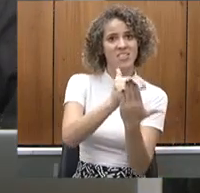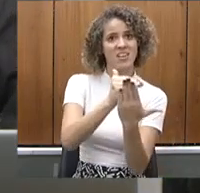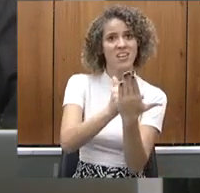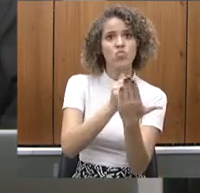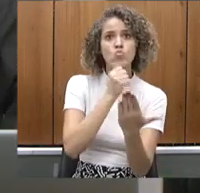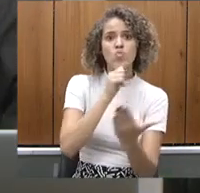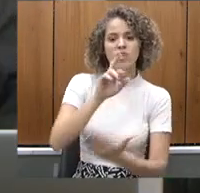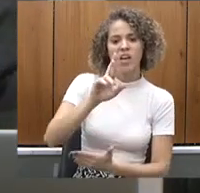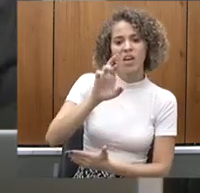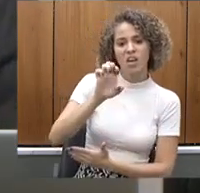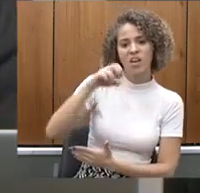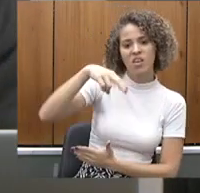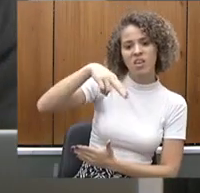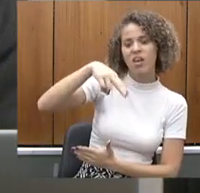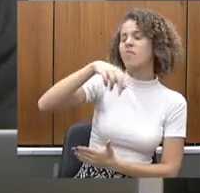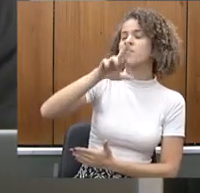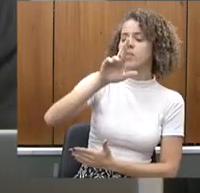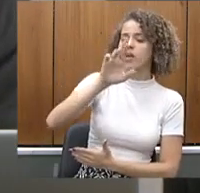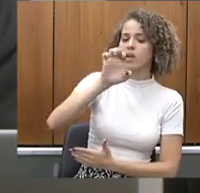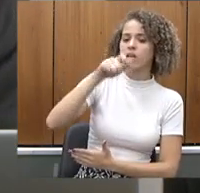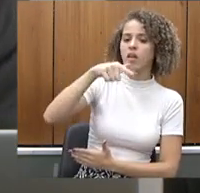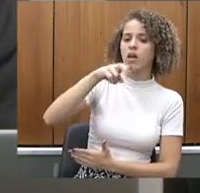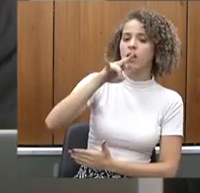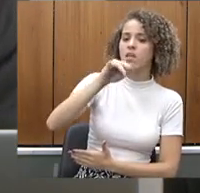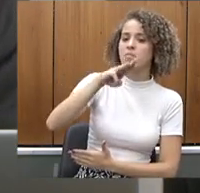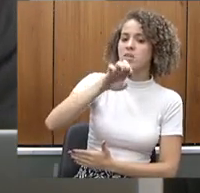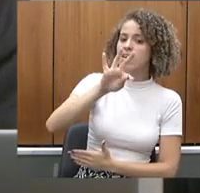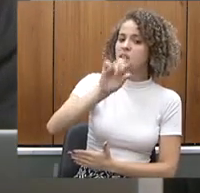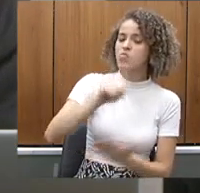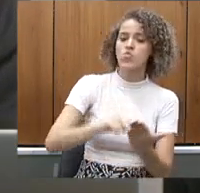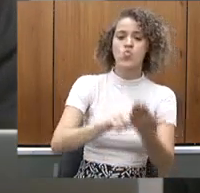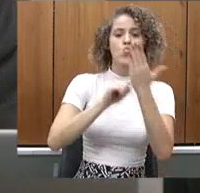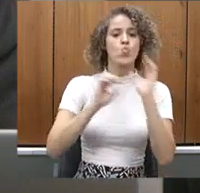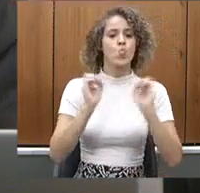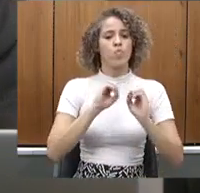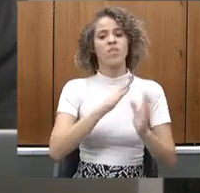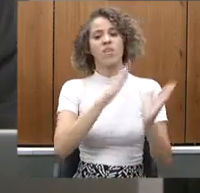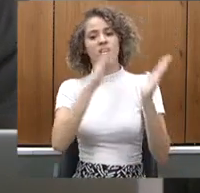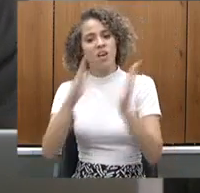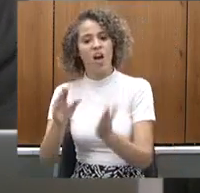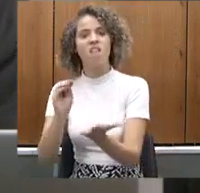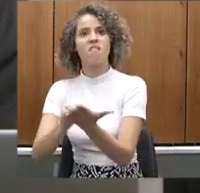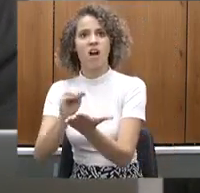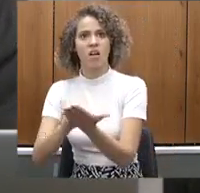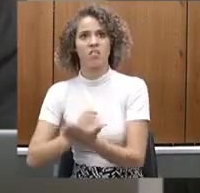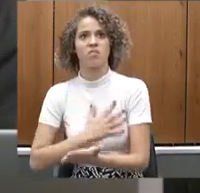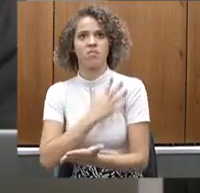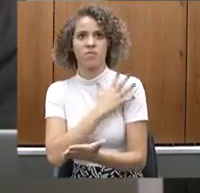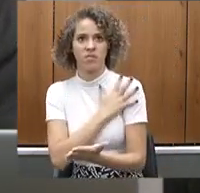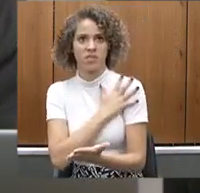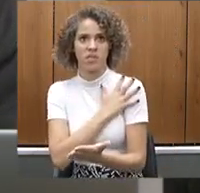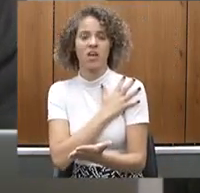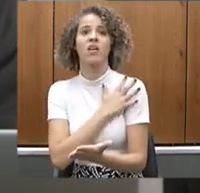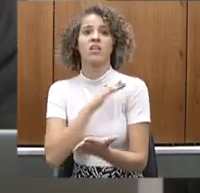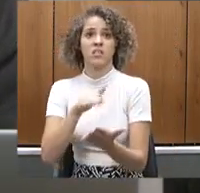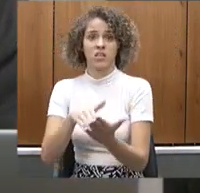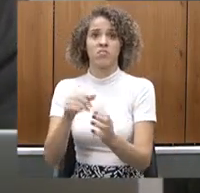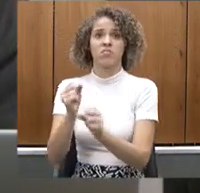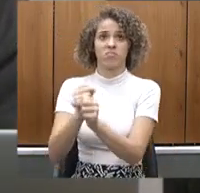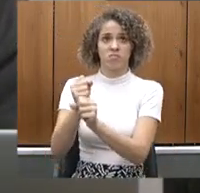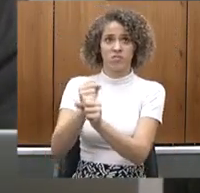oficialmente ao Comandante Geral da Polícia Militar então requerimento por exemplo 11604 2022